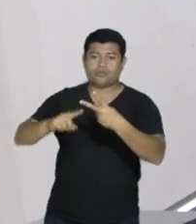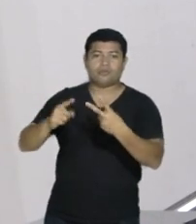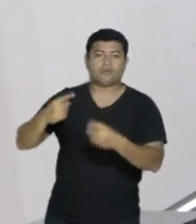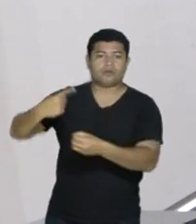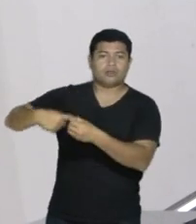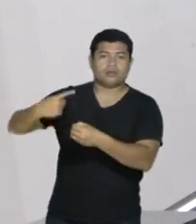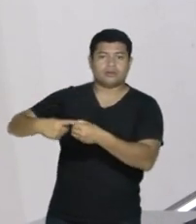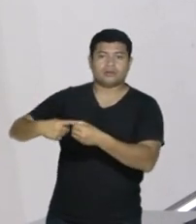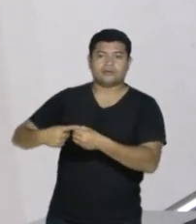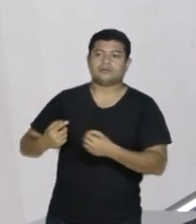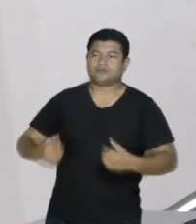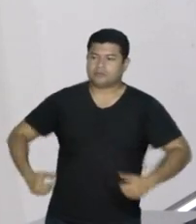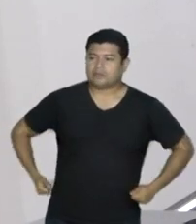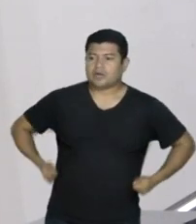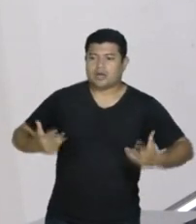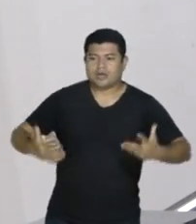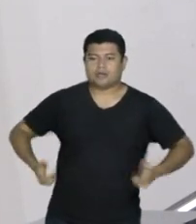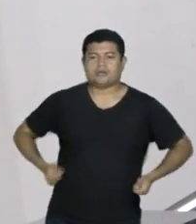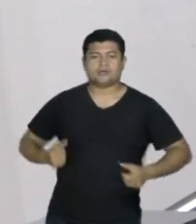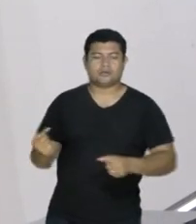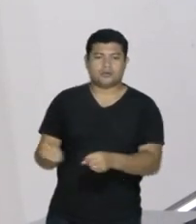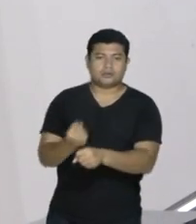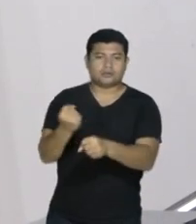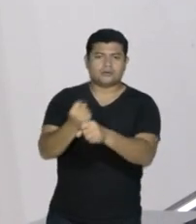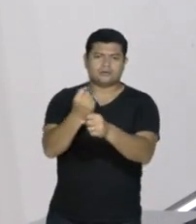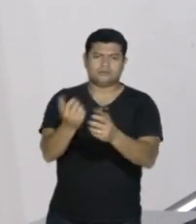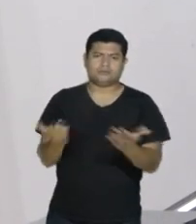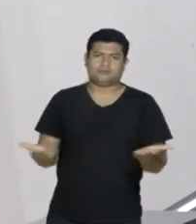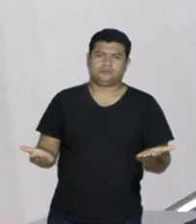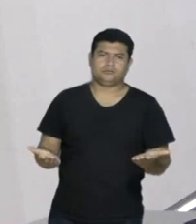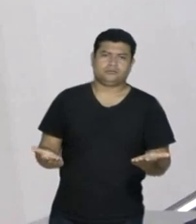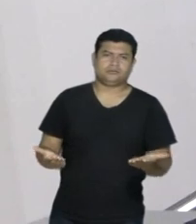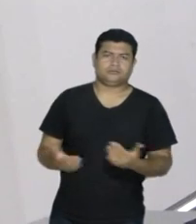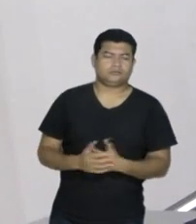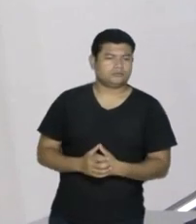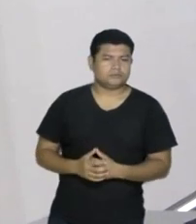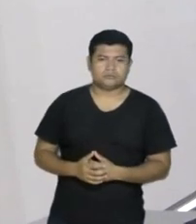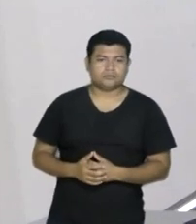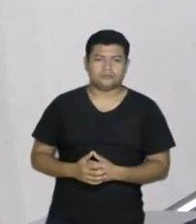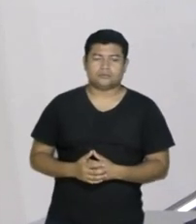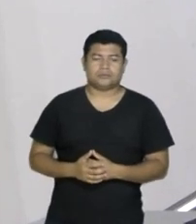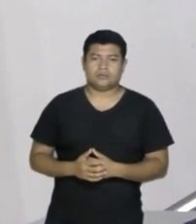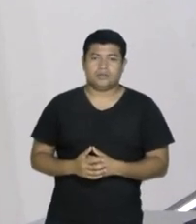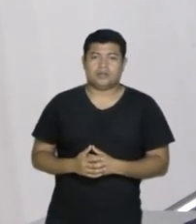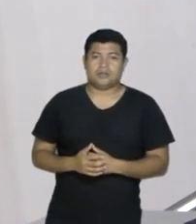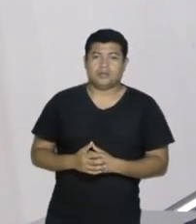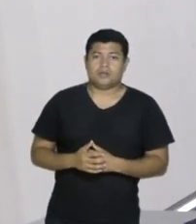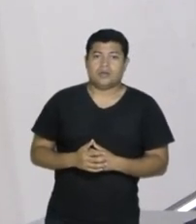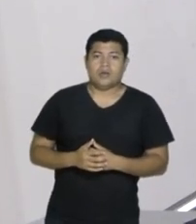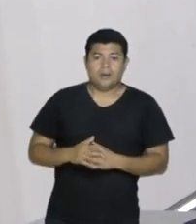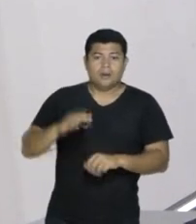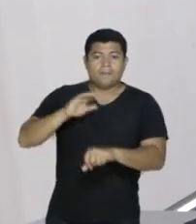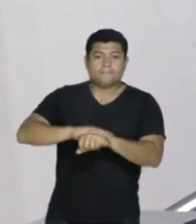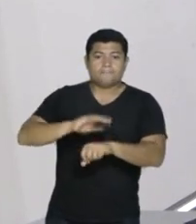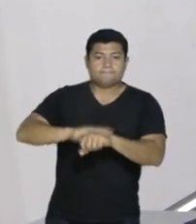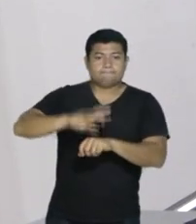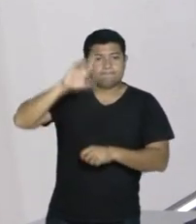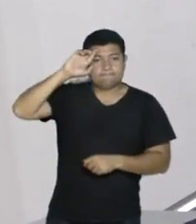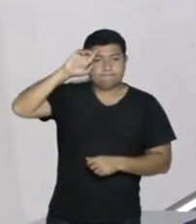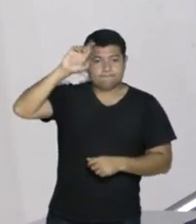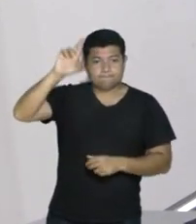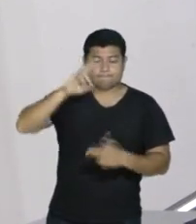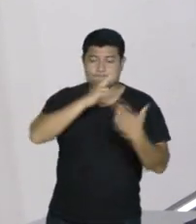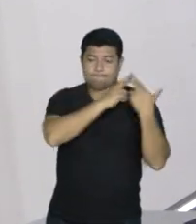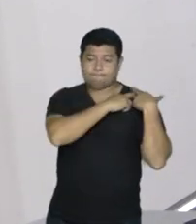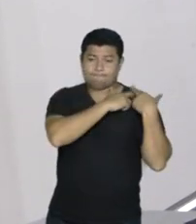que tirar do bolso dos contribuintes das nossas cidades o dinheiro para realizar uma obra que liga dois municípios então a gente já